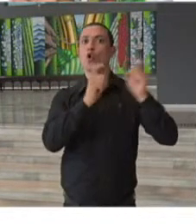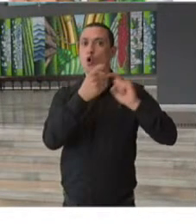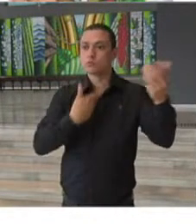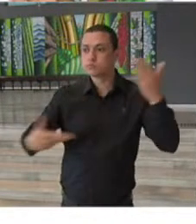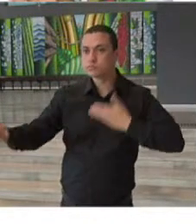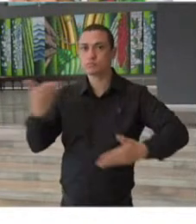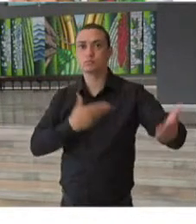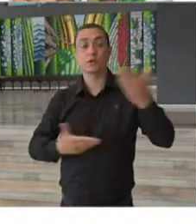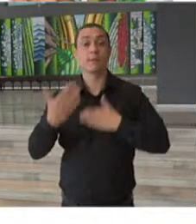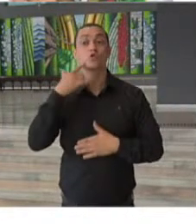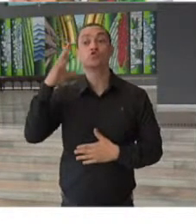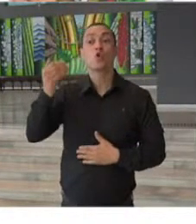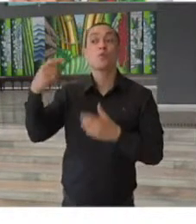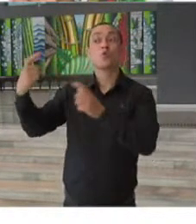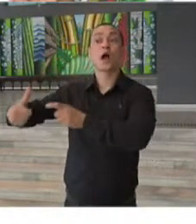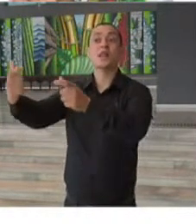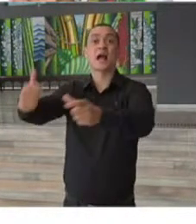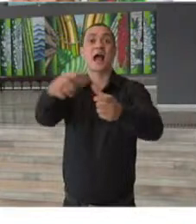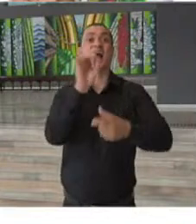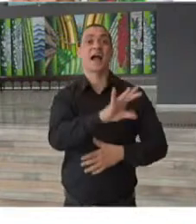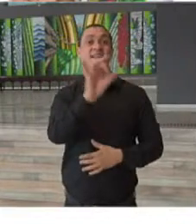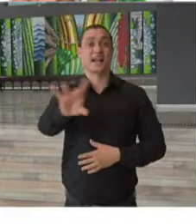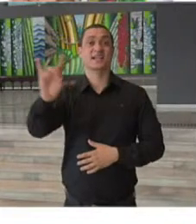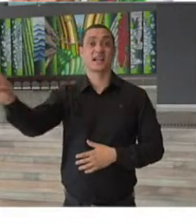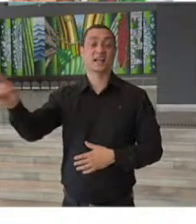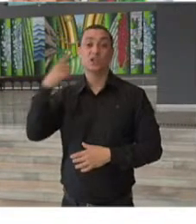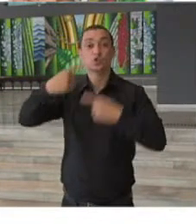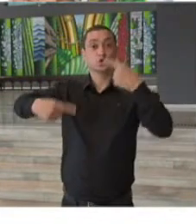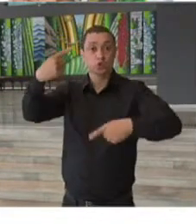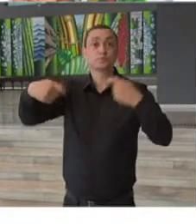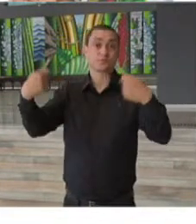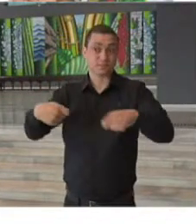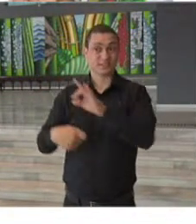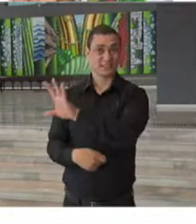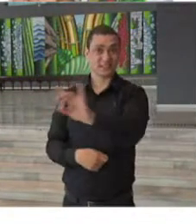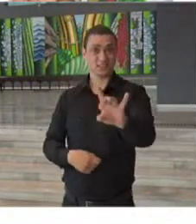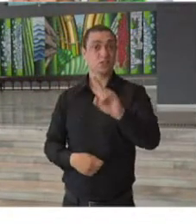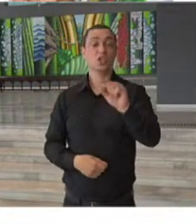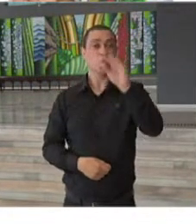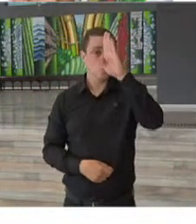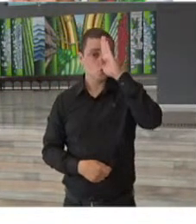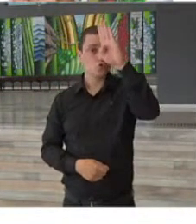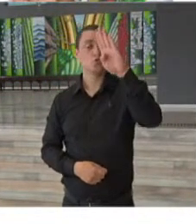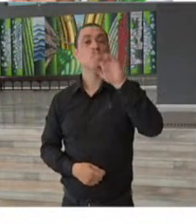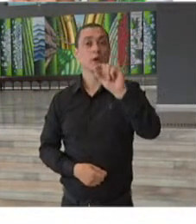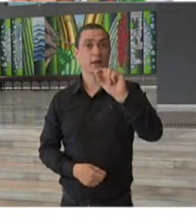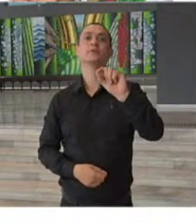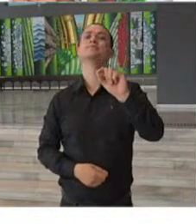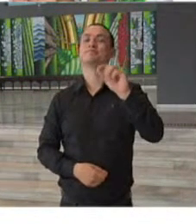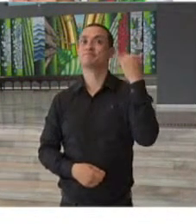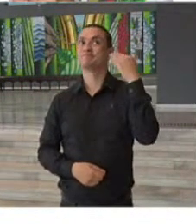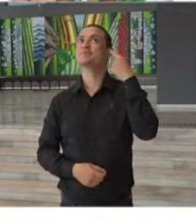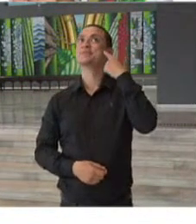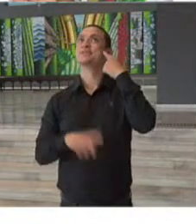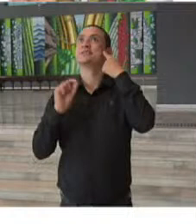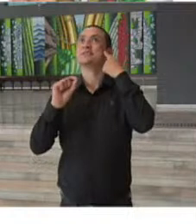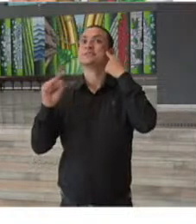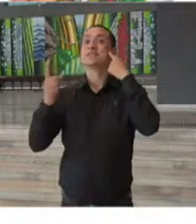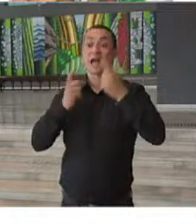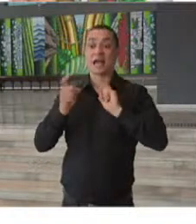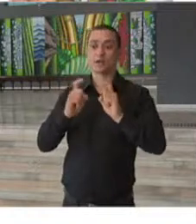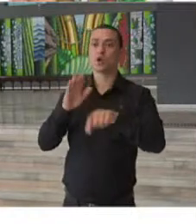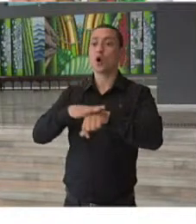discutindo a realidade local com cada um dos municípios, onde esta priorização foi levantada nesta